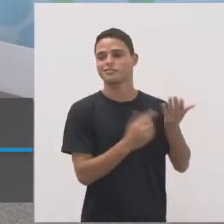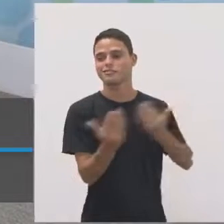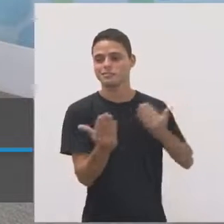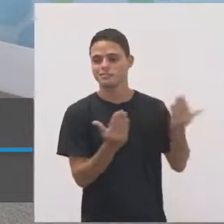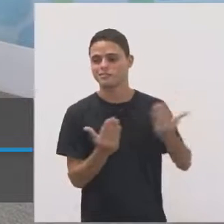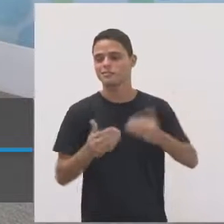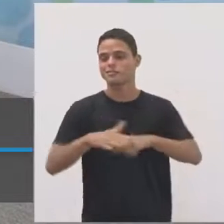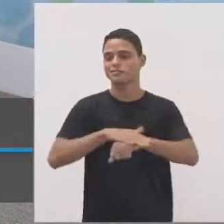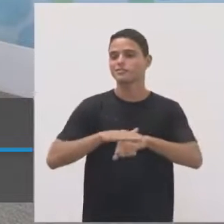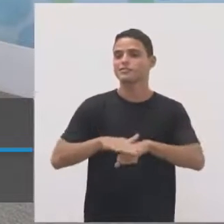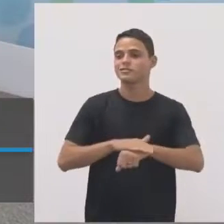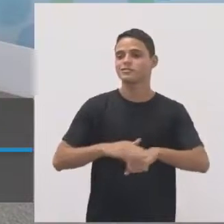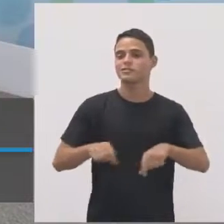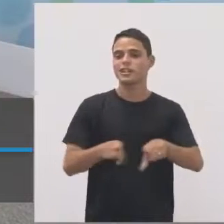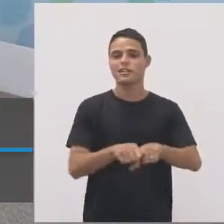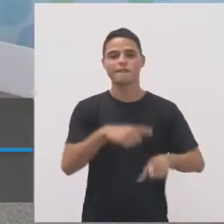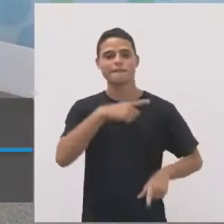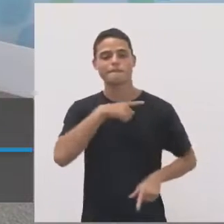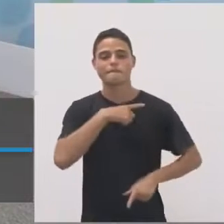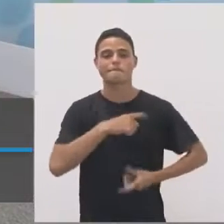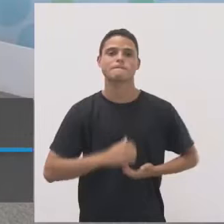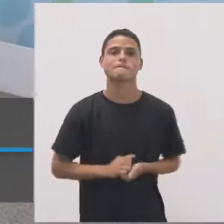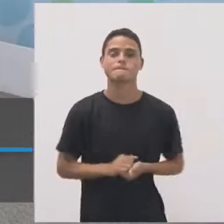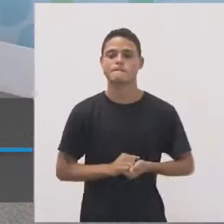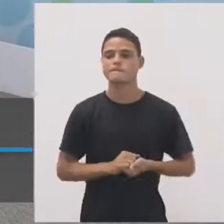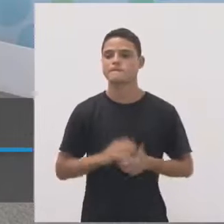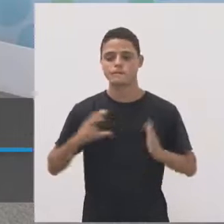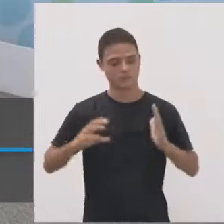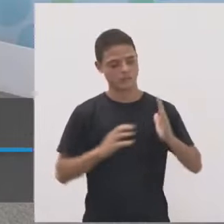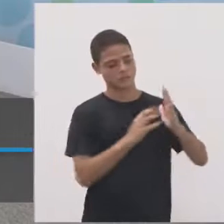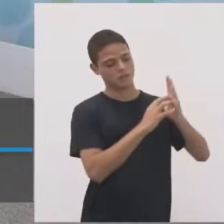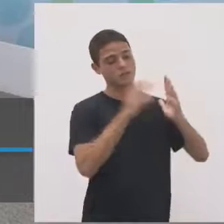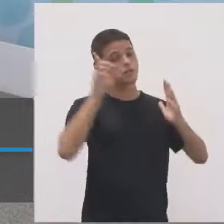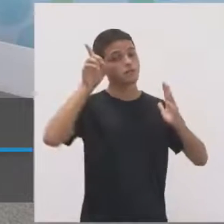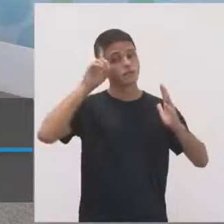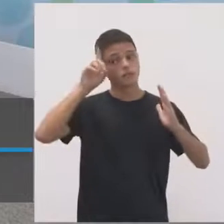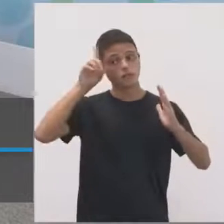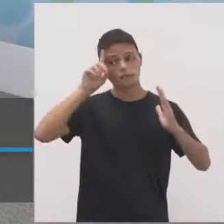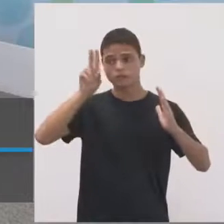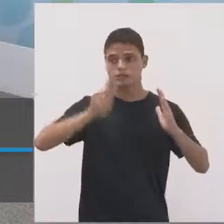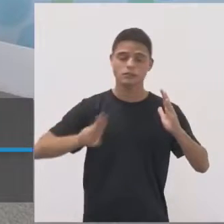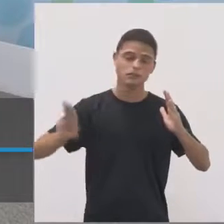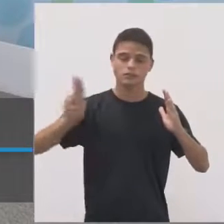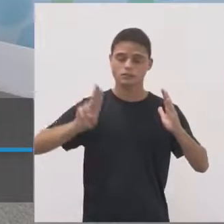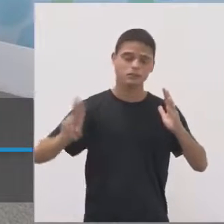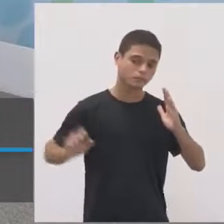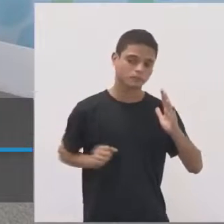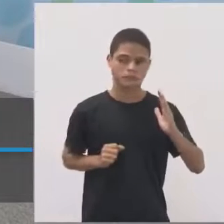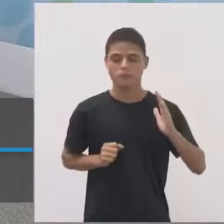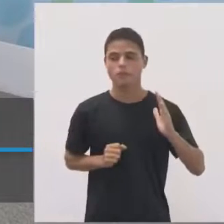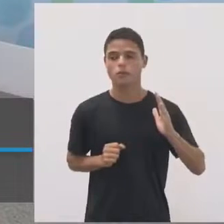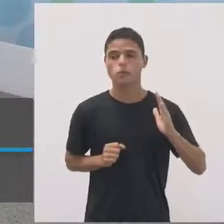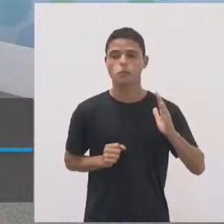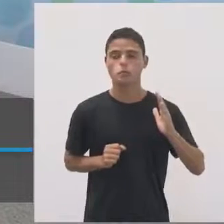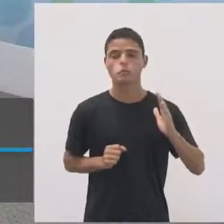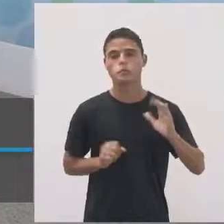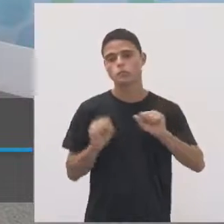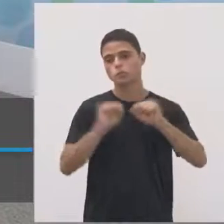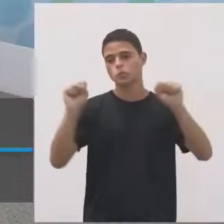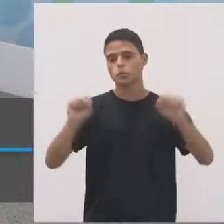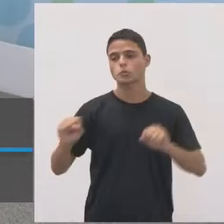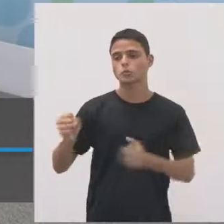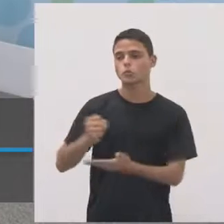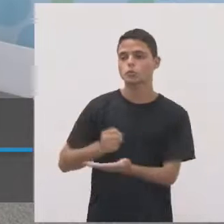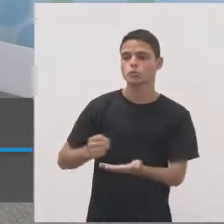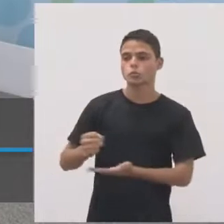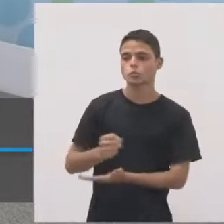que é um processador, de uma memória, o que isso impacta, né? No seu dia a dia, no seu uso, tá bom? Então, o sistema operacional basicamente são